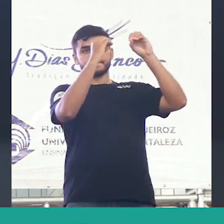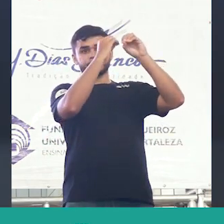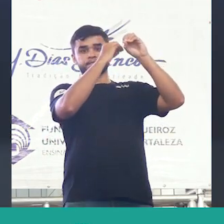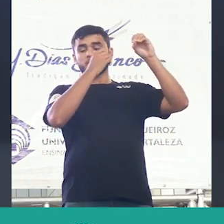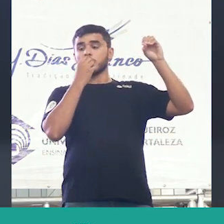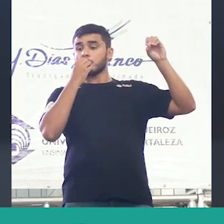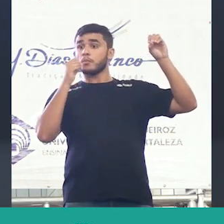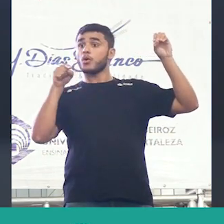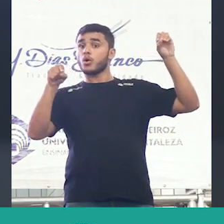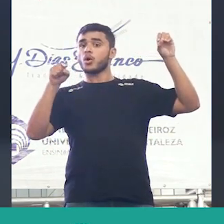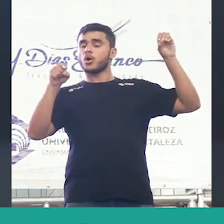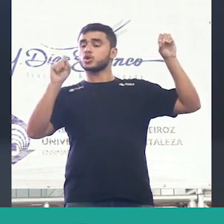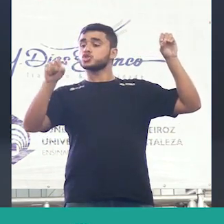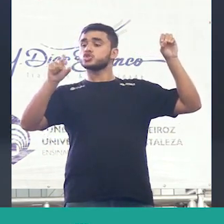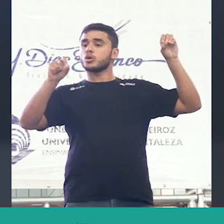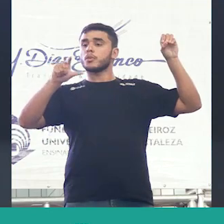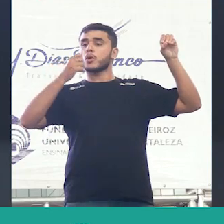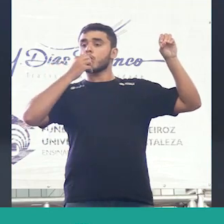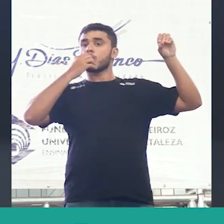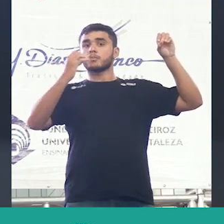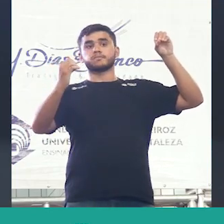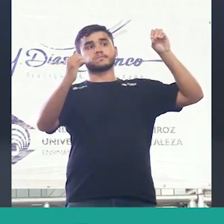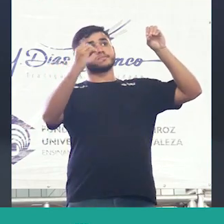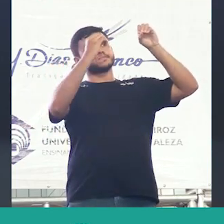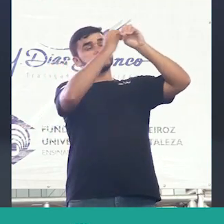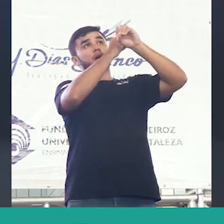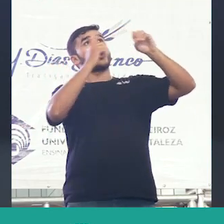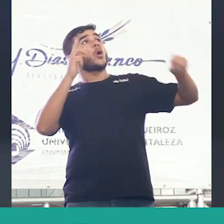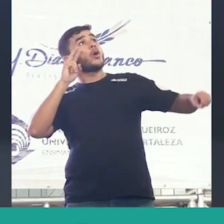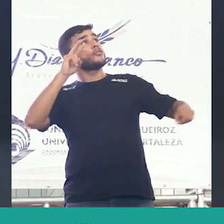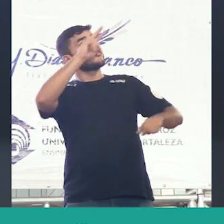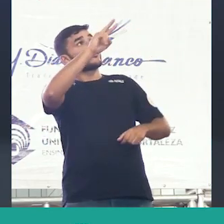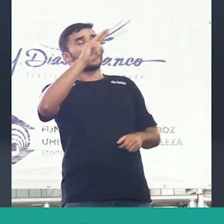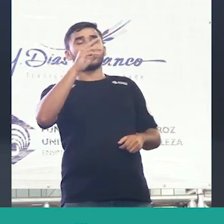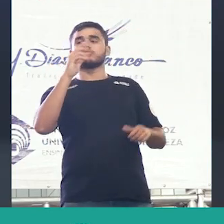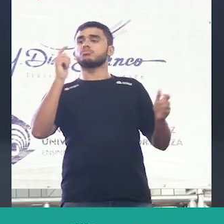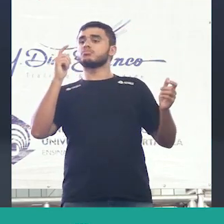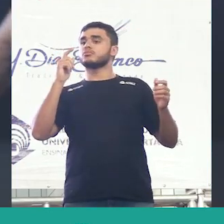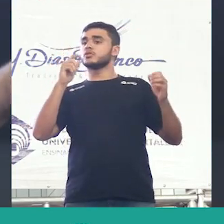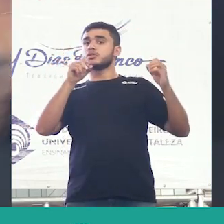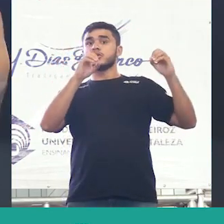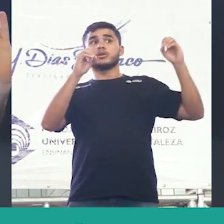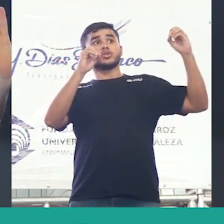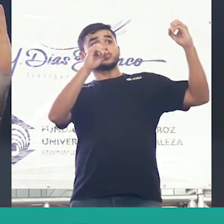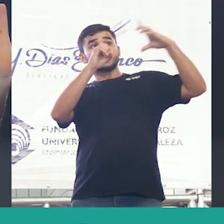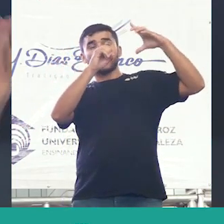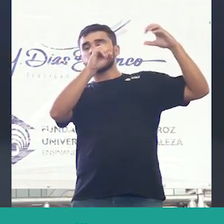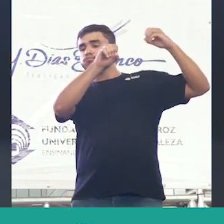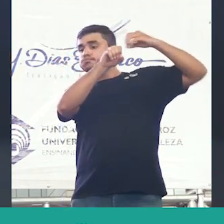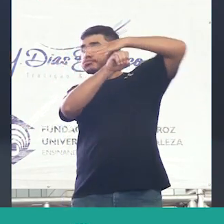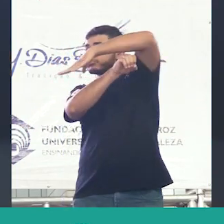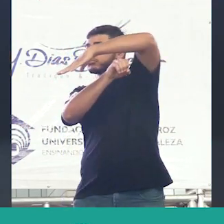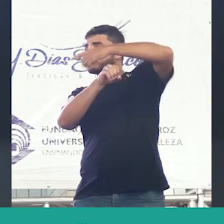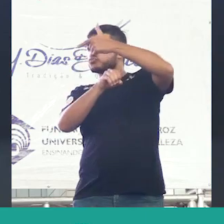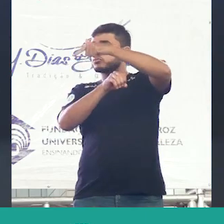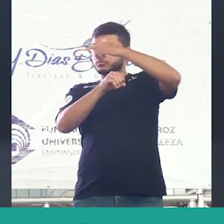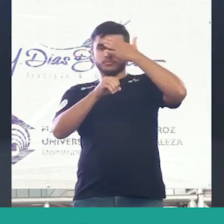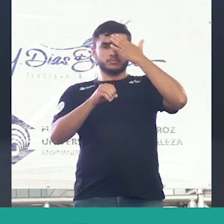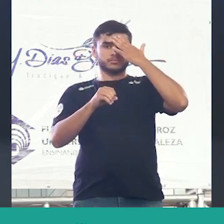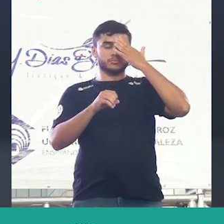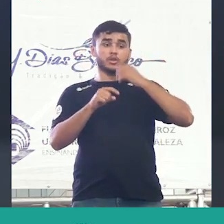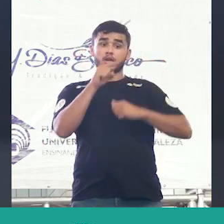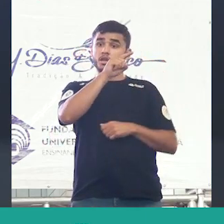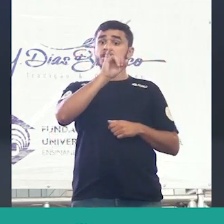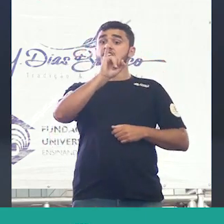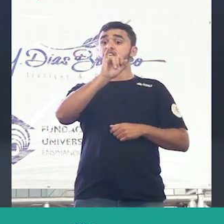verdade? Por que Sobral ficou na sombra da lua? Porque foi eclipse total, foi claro? Igual a Ilha dos Príncipes. Os dois ficaram